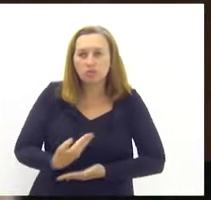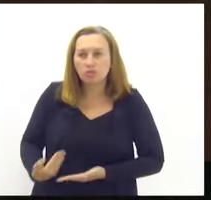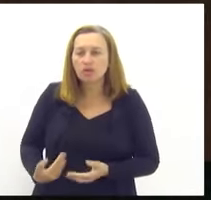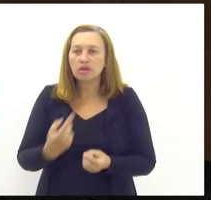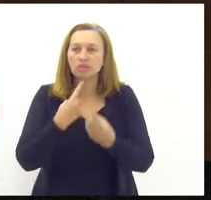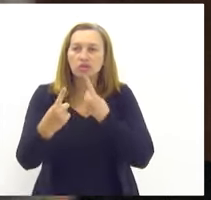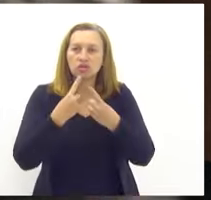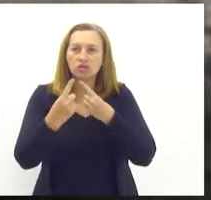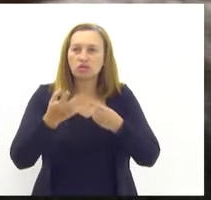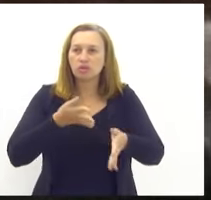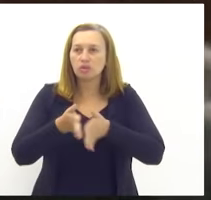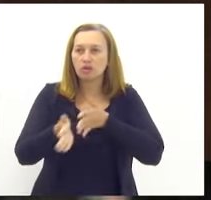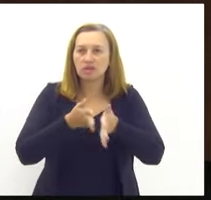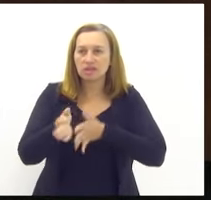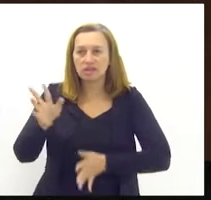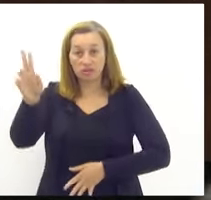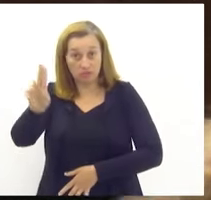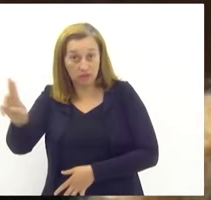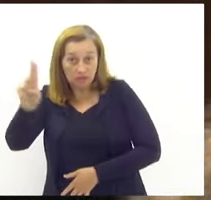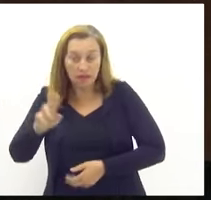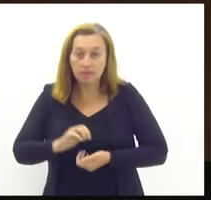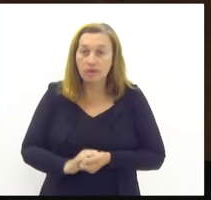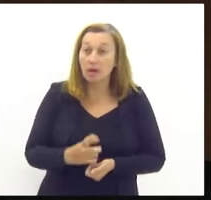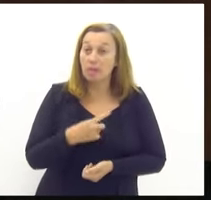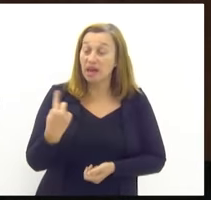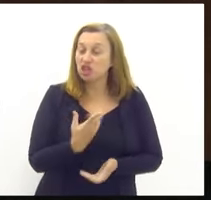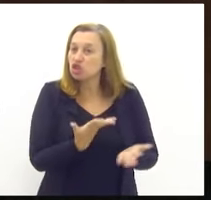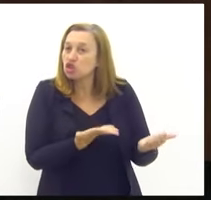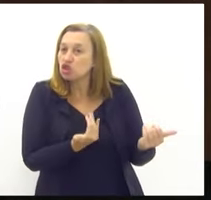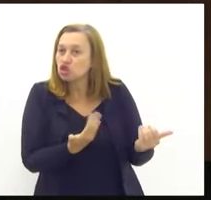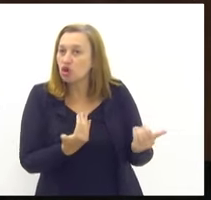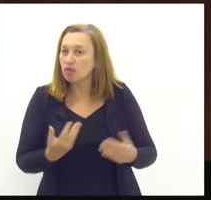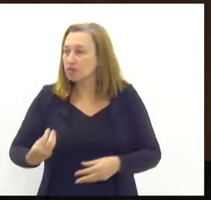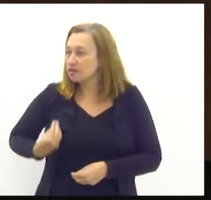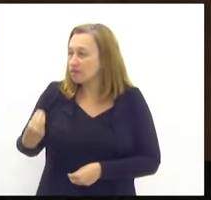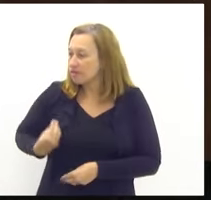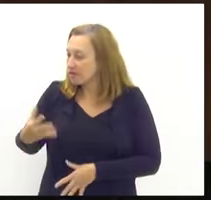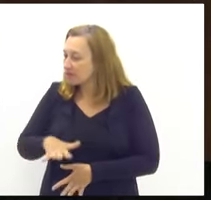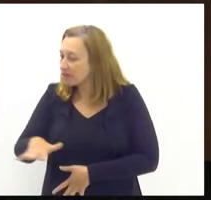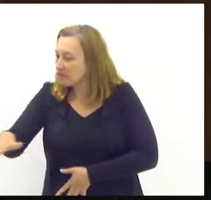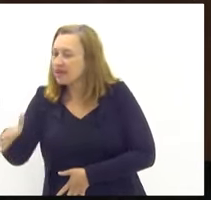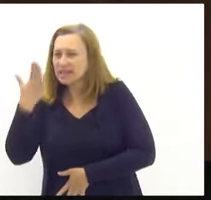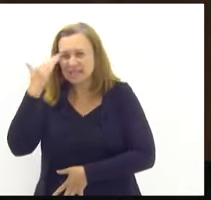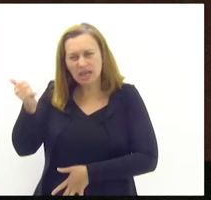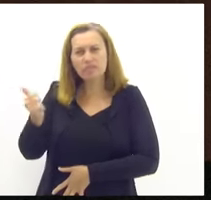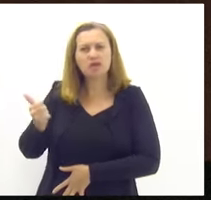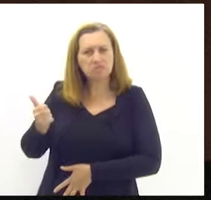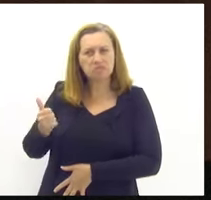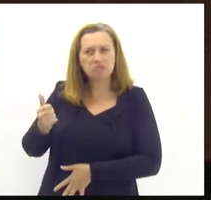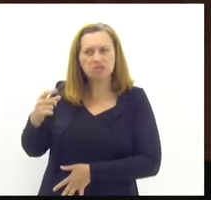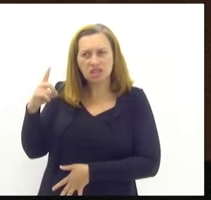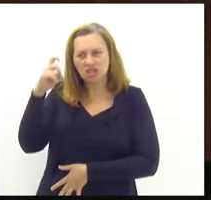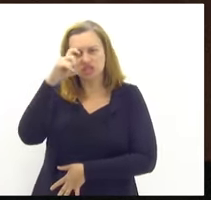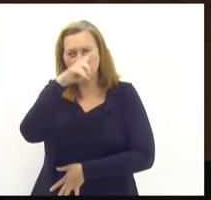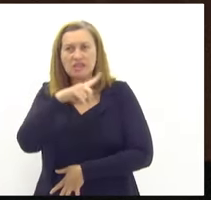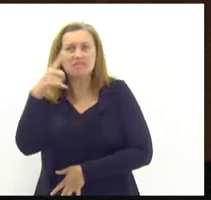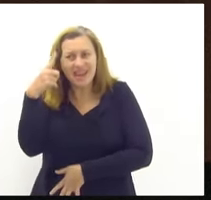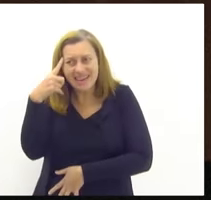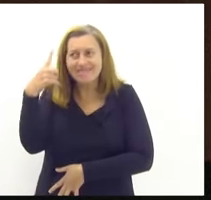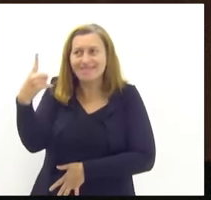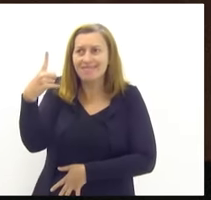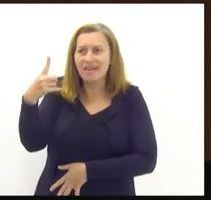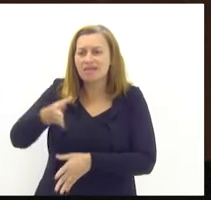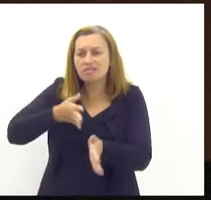debater o acesso à universidade para nós jovens que viemos da Periferia sabemos o quanto que é distante a ideia de acessar